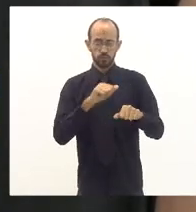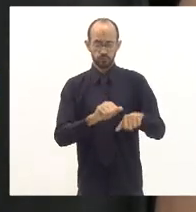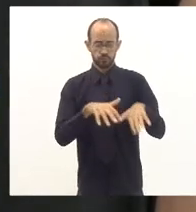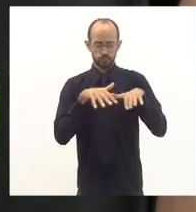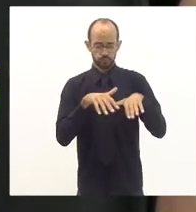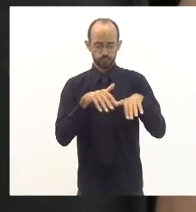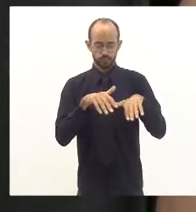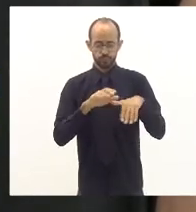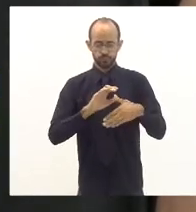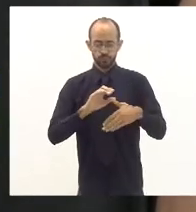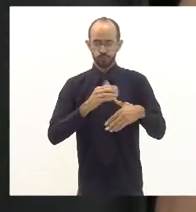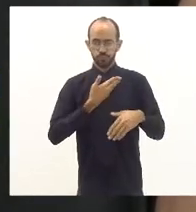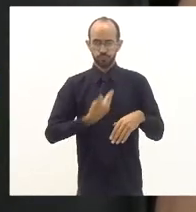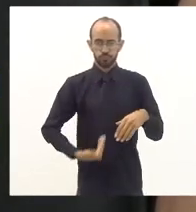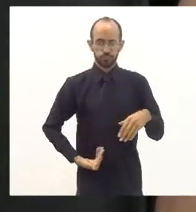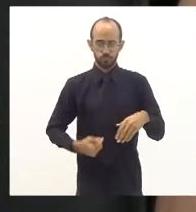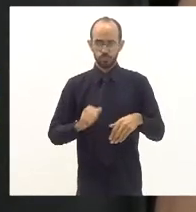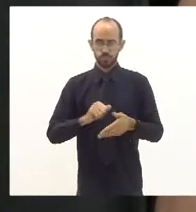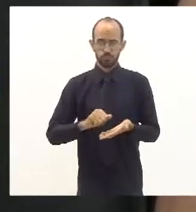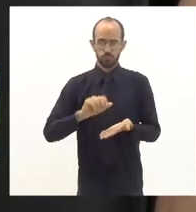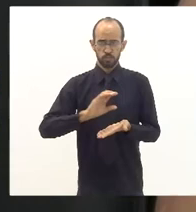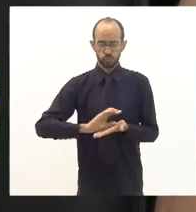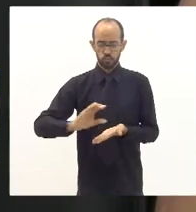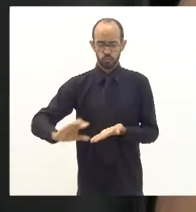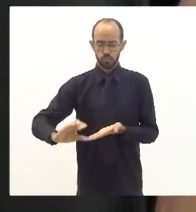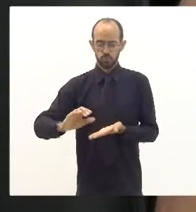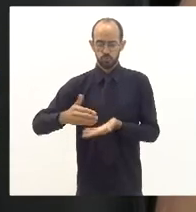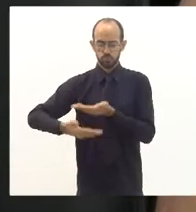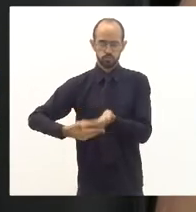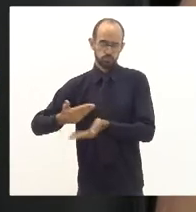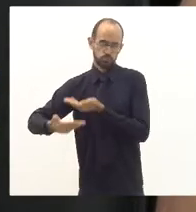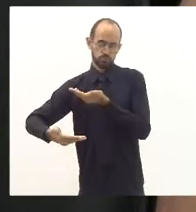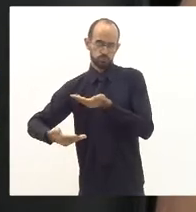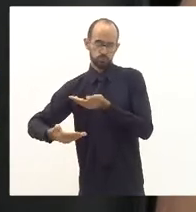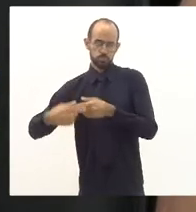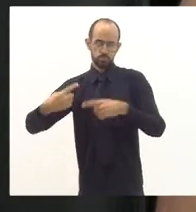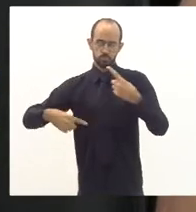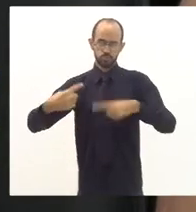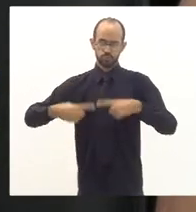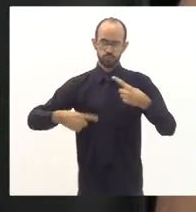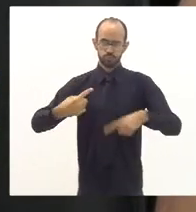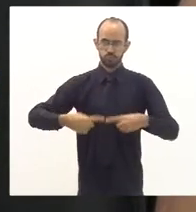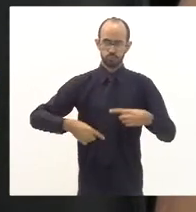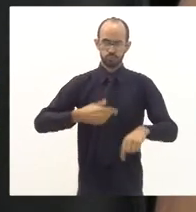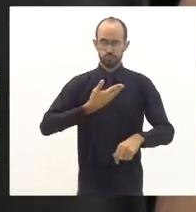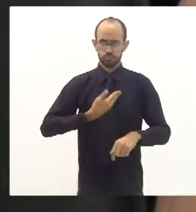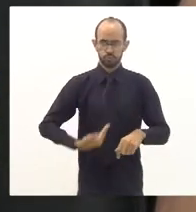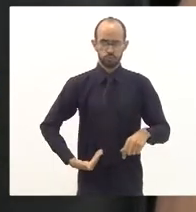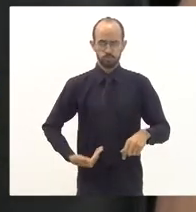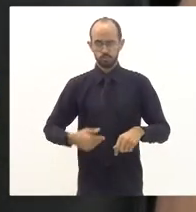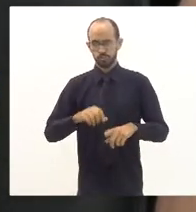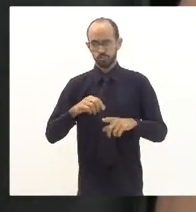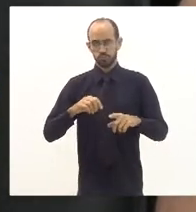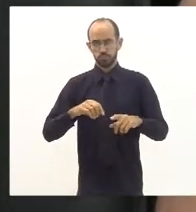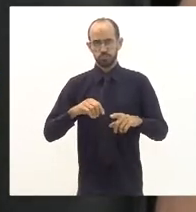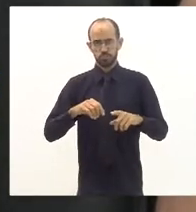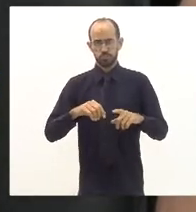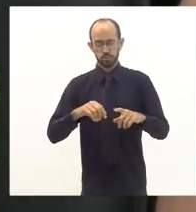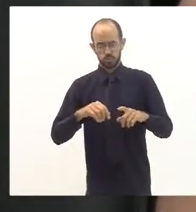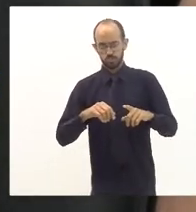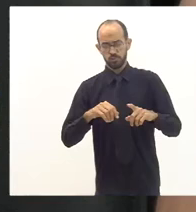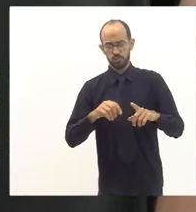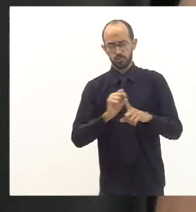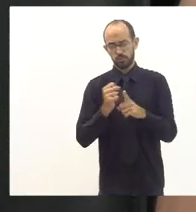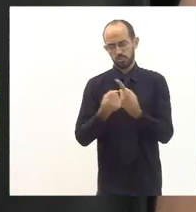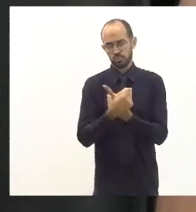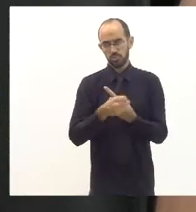sobre cofinanciamento estadual da política da rede de atenção psicossocial no Estado, e a nossa